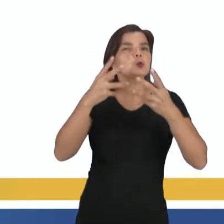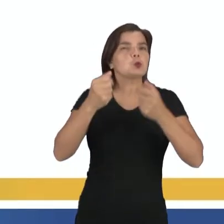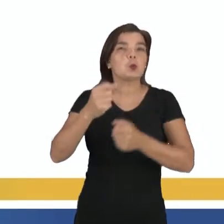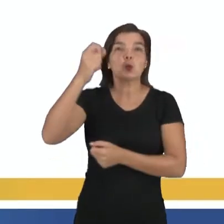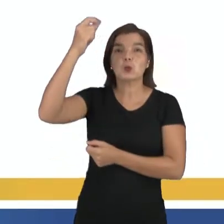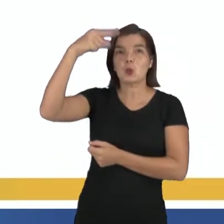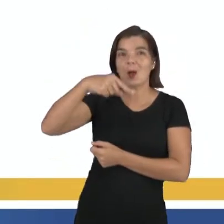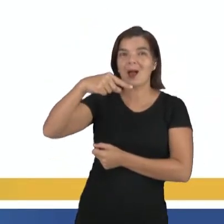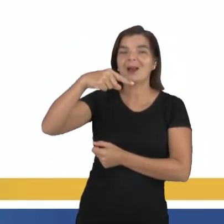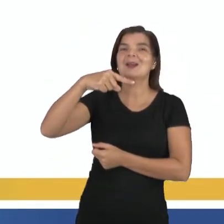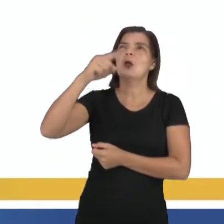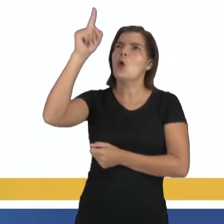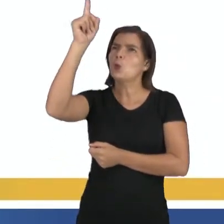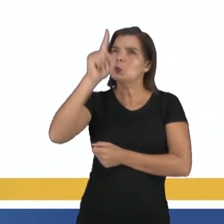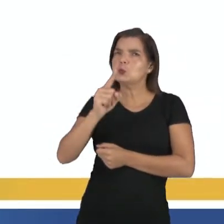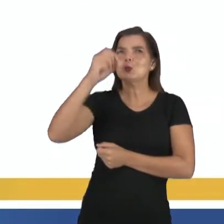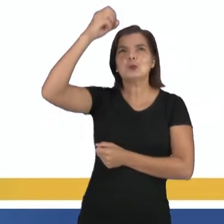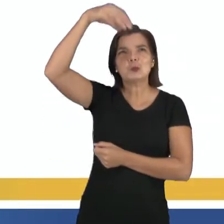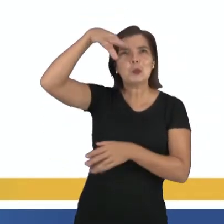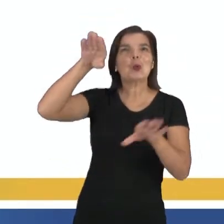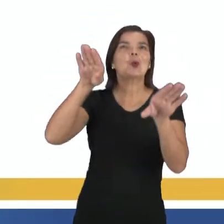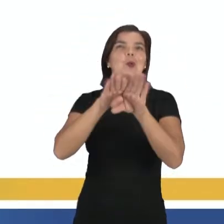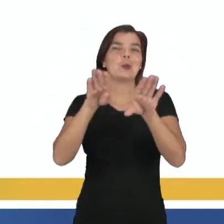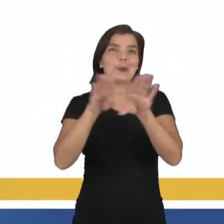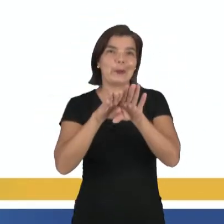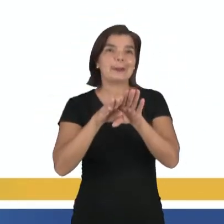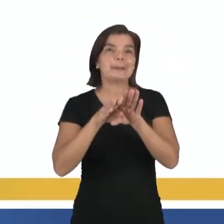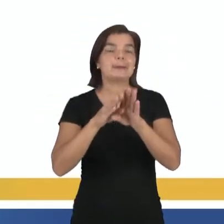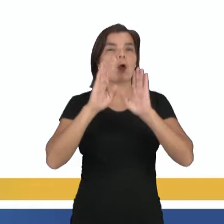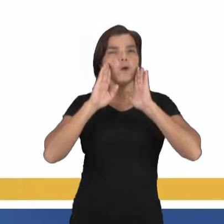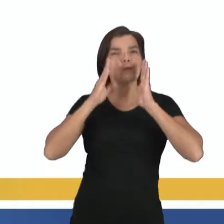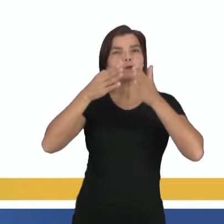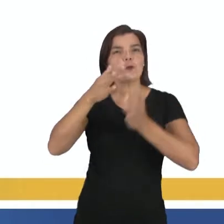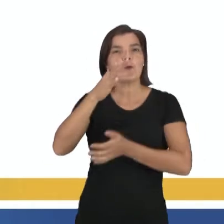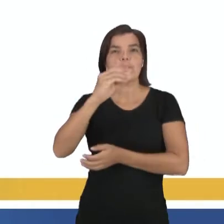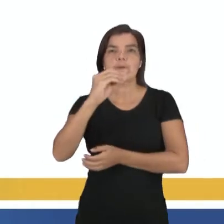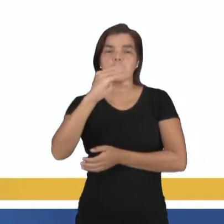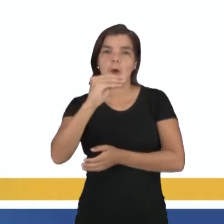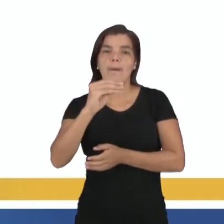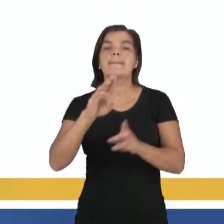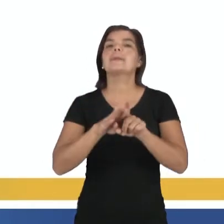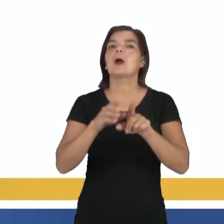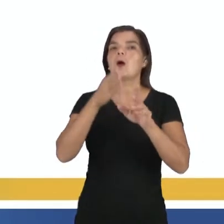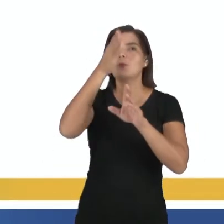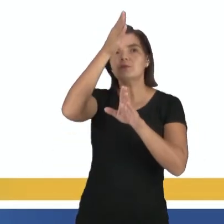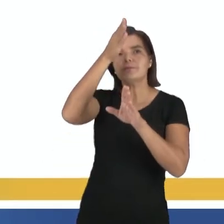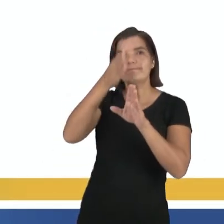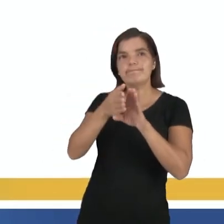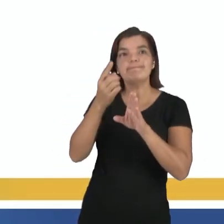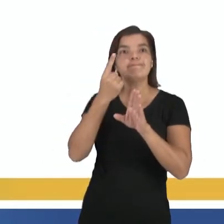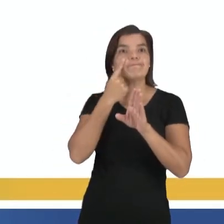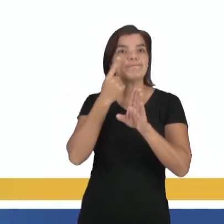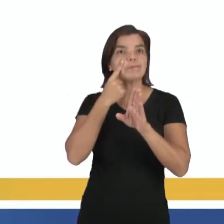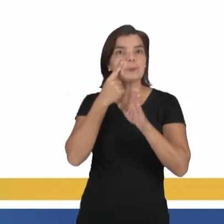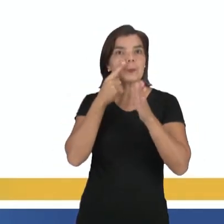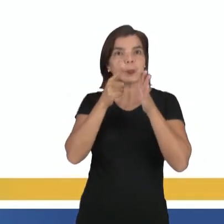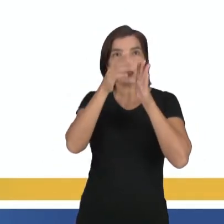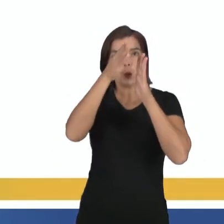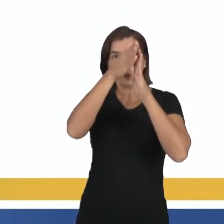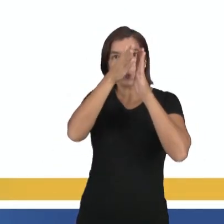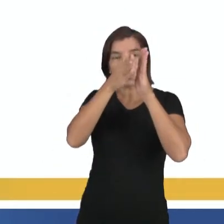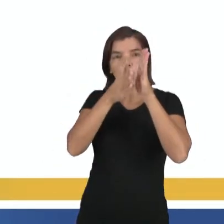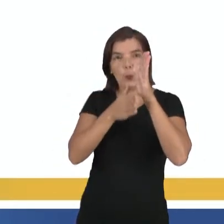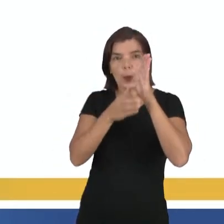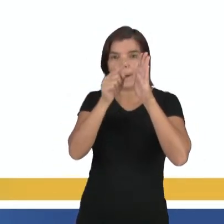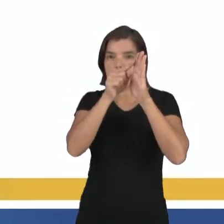todo raio de luz que incide na lente pelo foco refrata paralelo ao eixo. Obviamente, o que